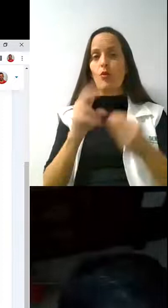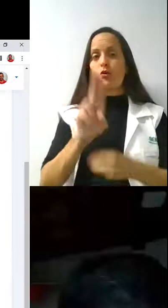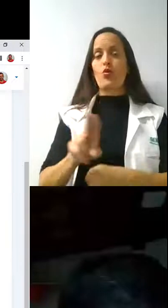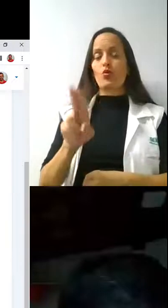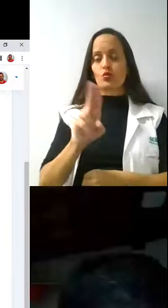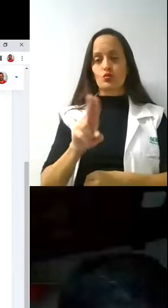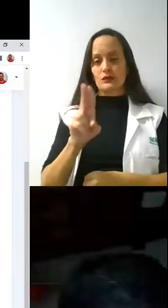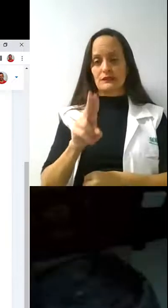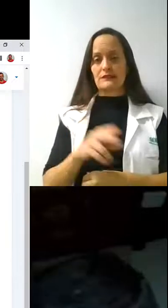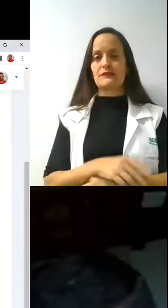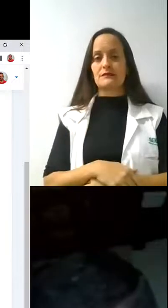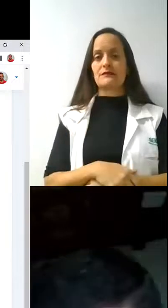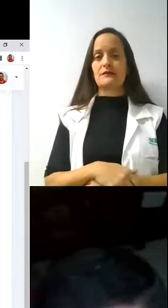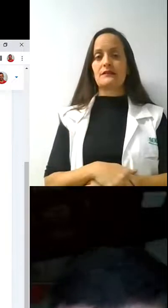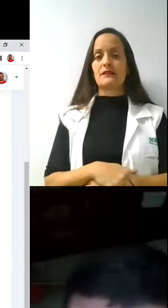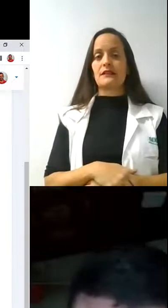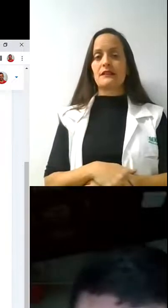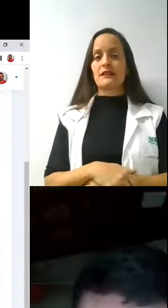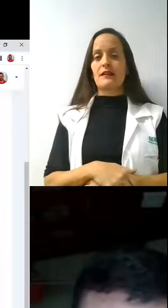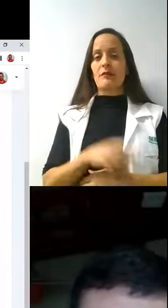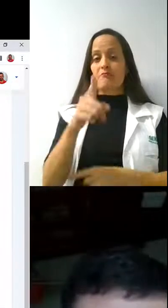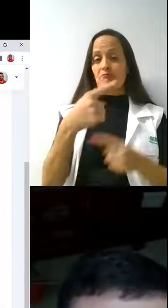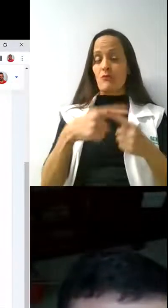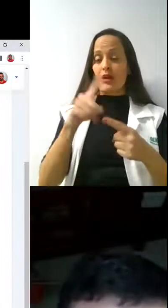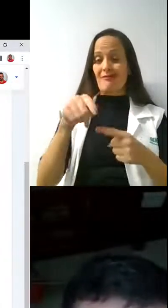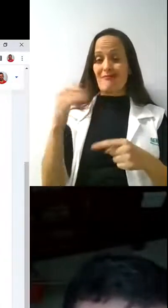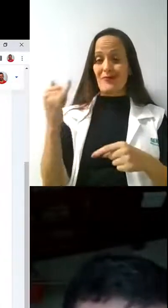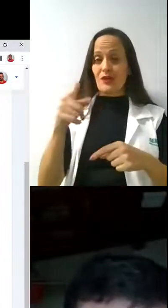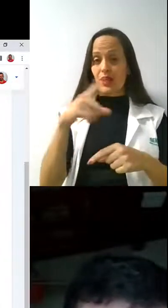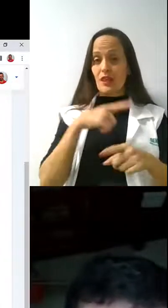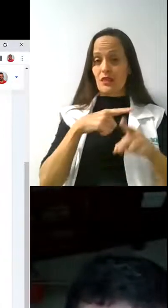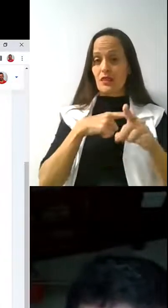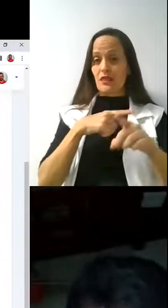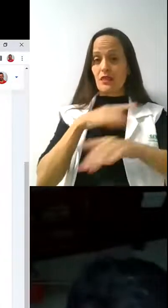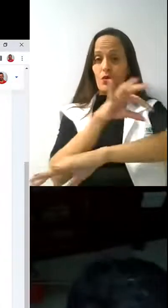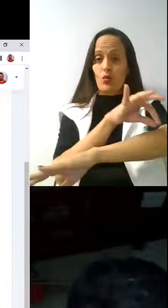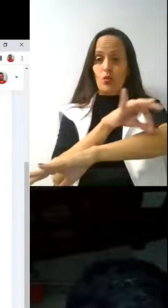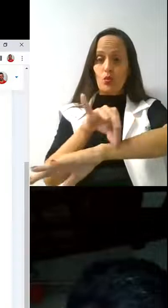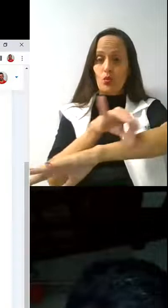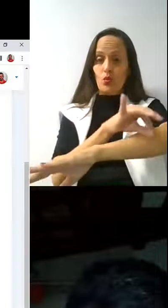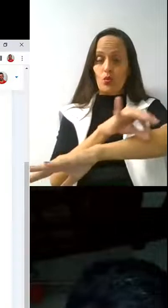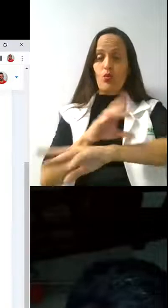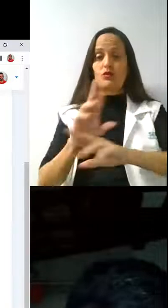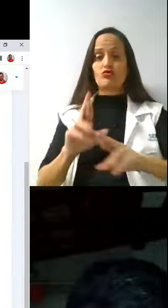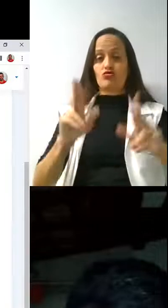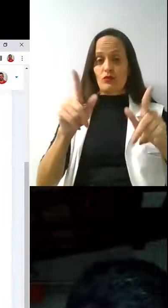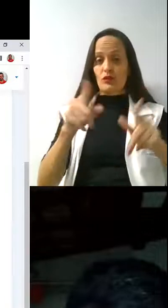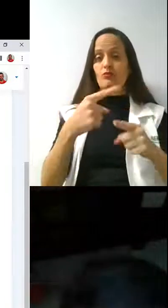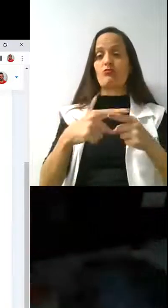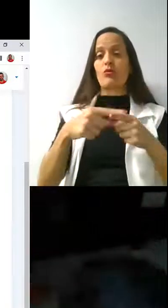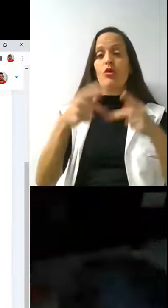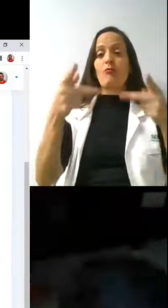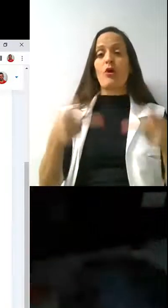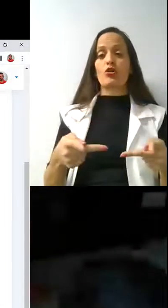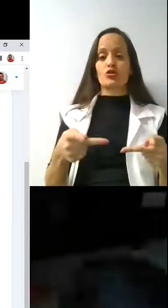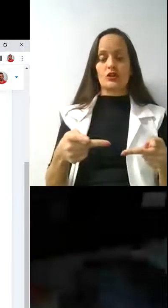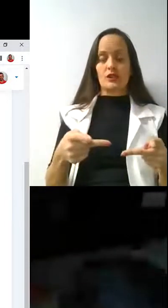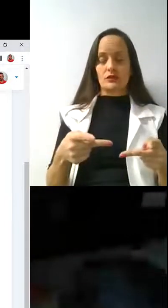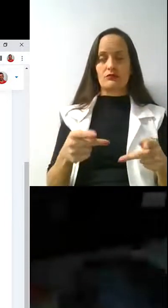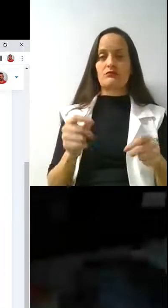né? Que é uma ferramenta para projetos, né? Então, aqui, por exemplo, ó, o escalímetro ele tem